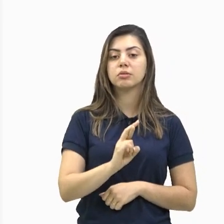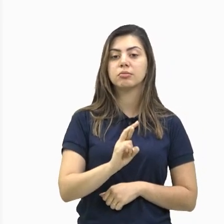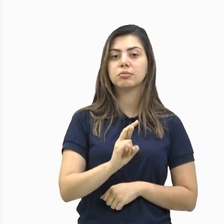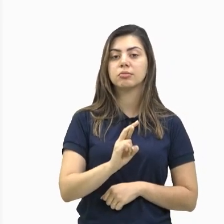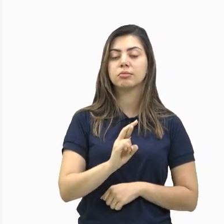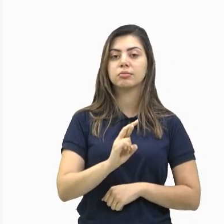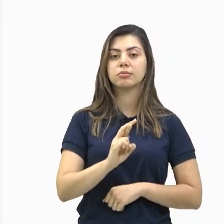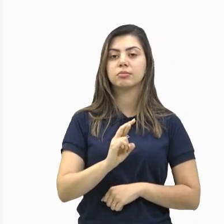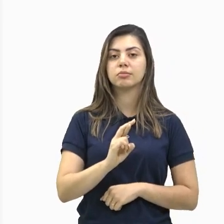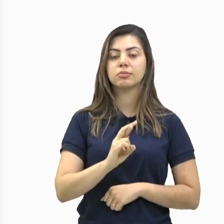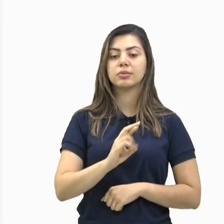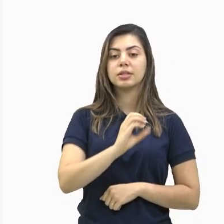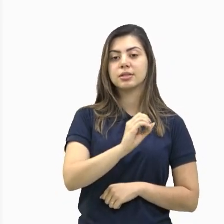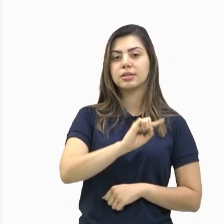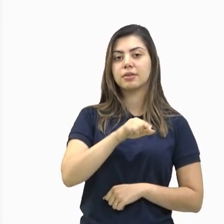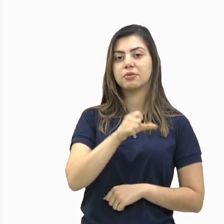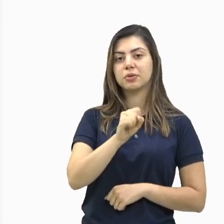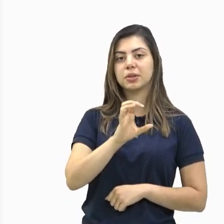a